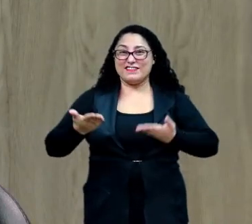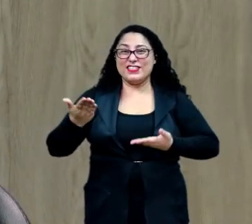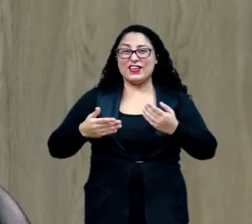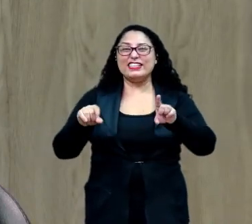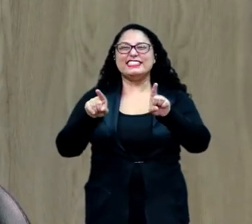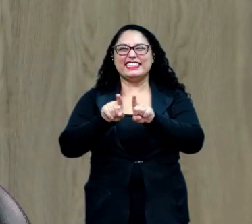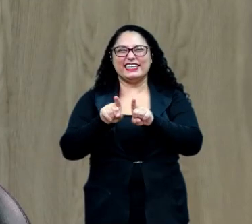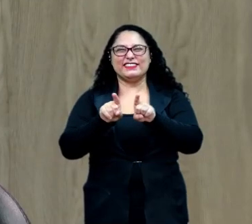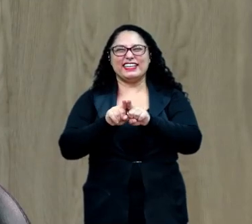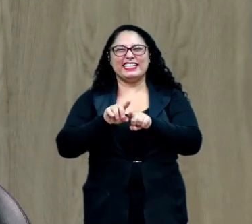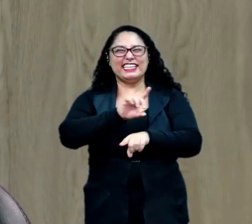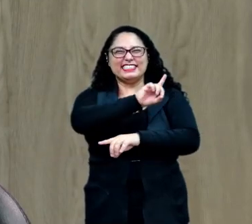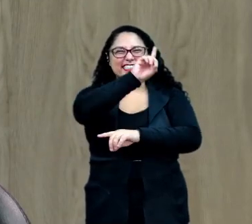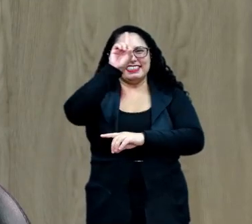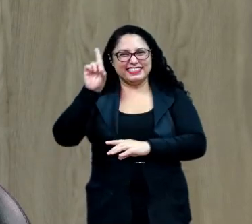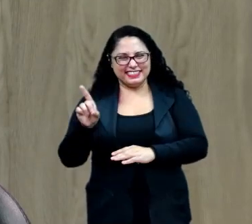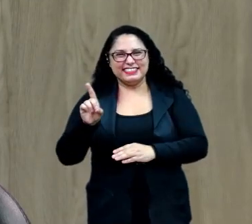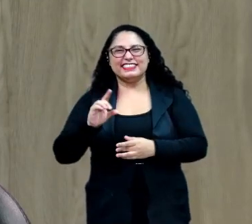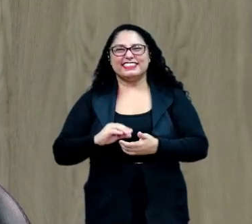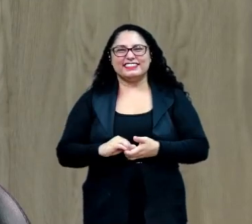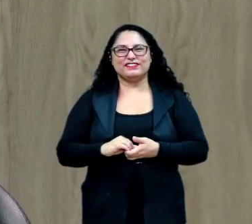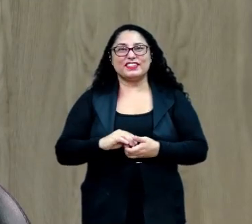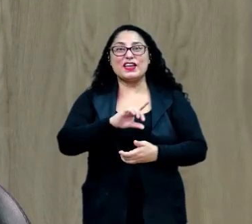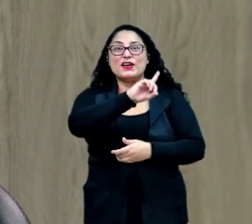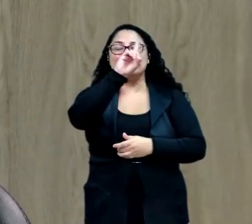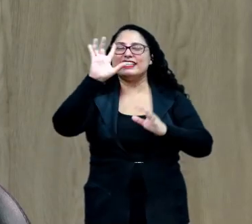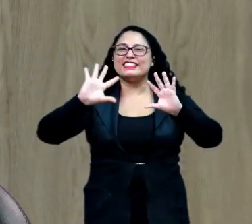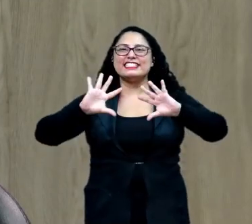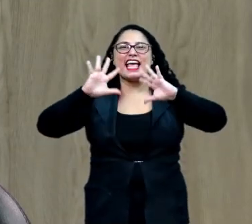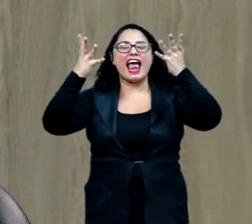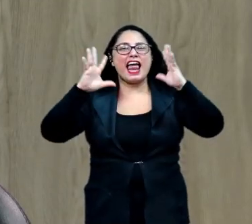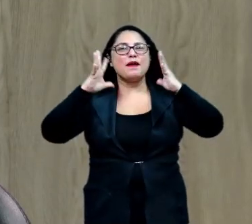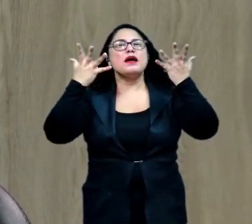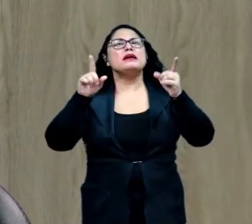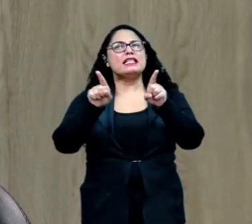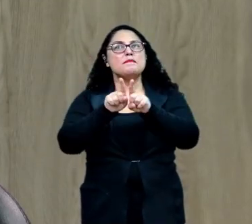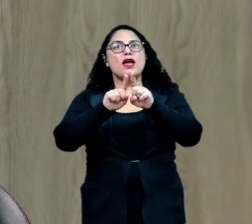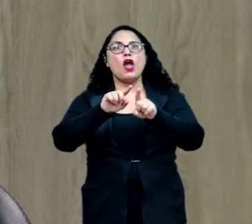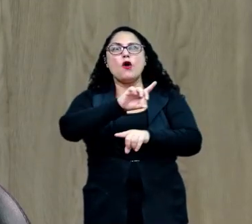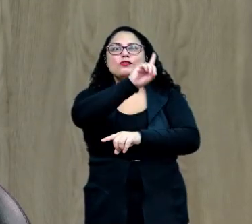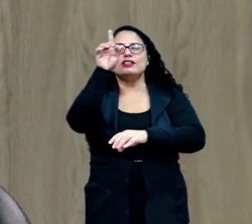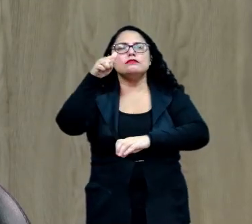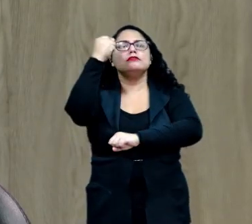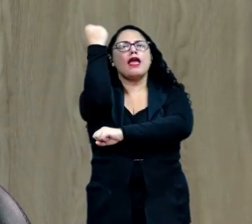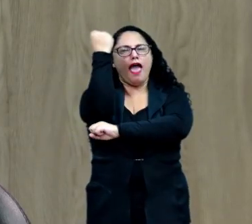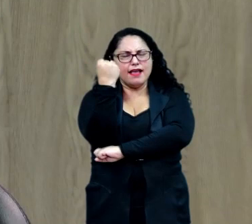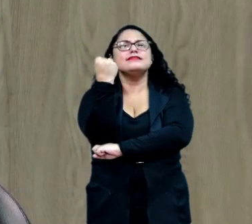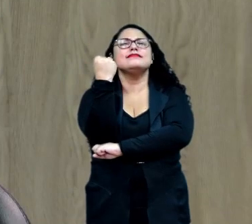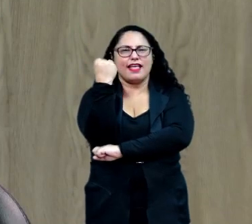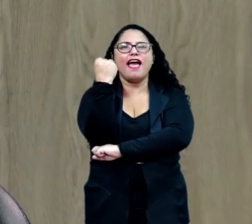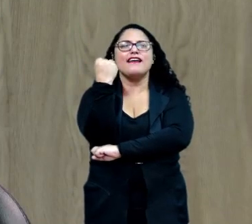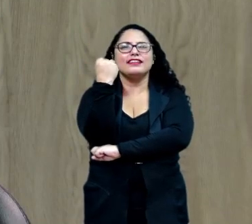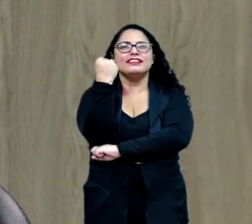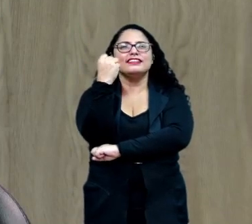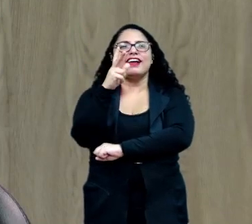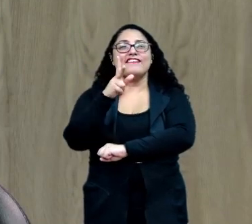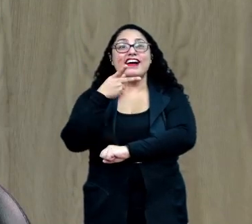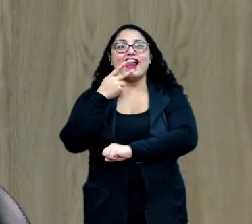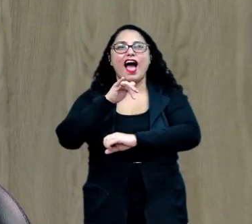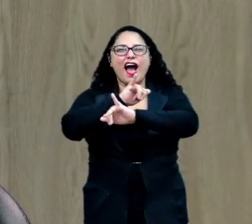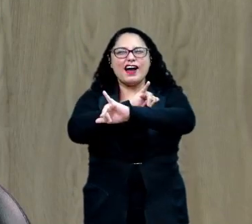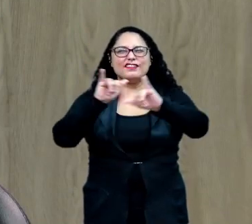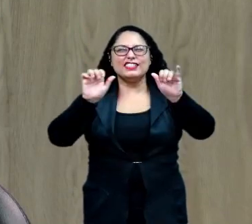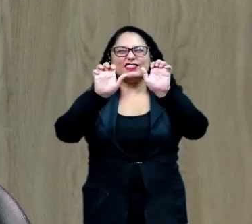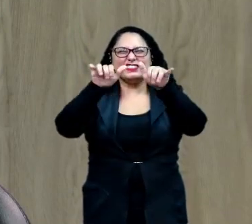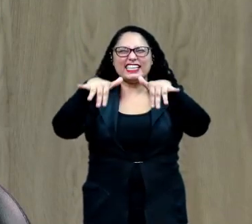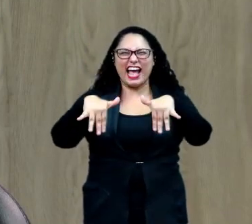também, nesse dia, né? Que é um dia de celebração, mas é um dia de resistência. E queria você deixar uma mensagem para